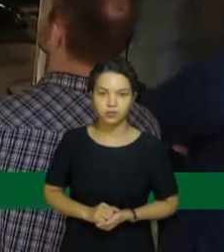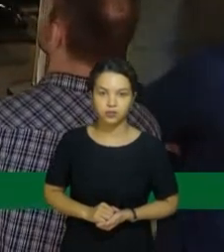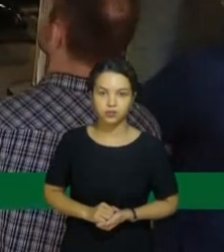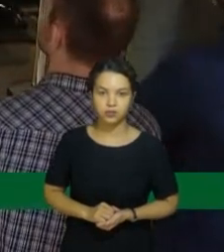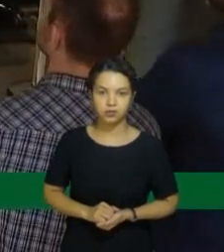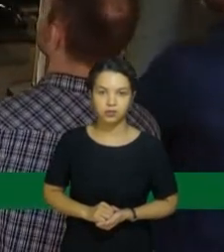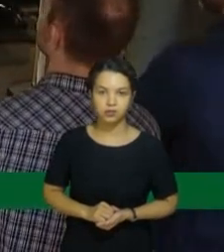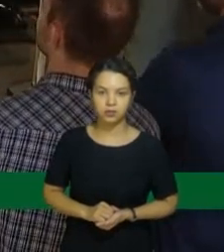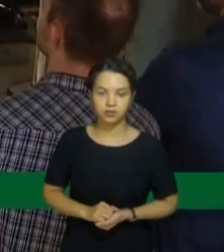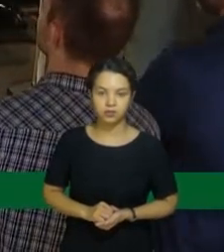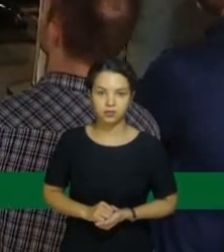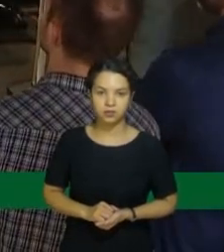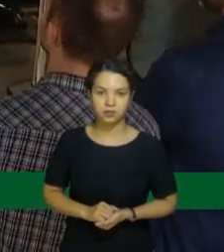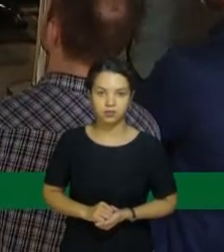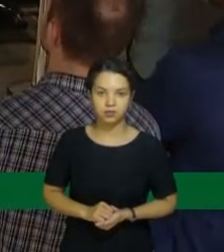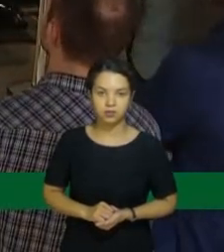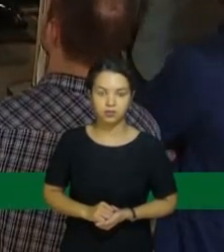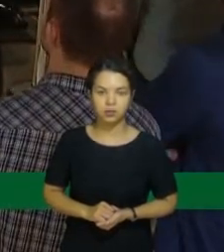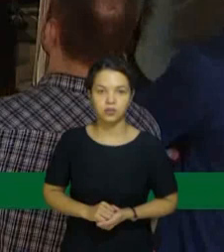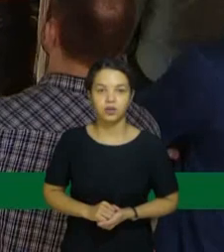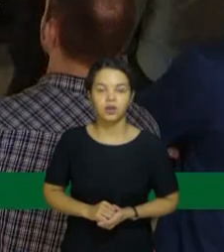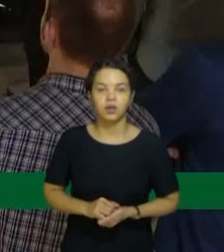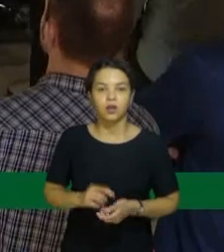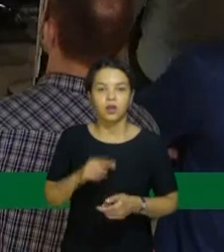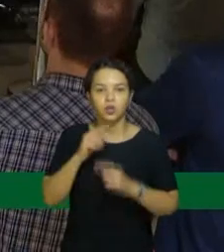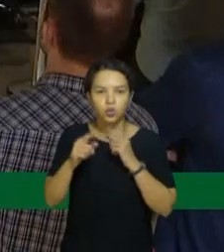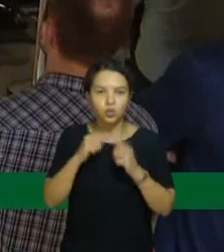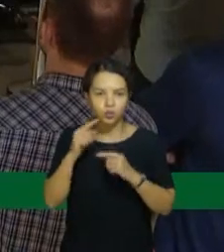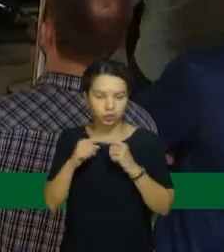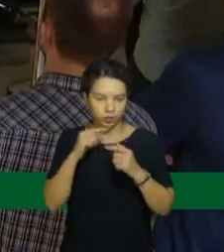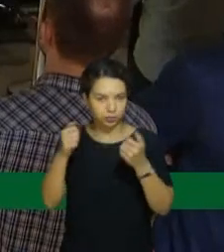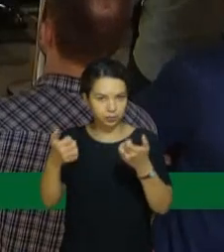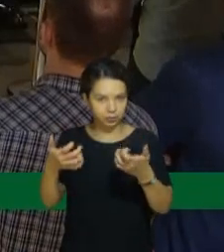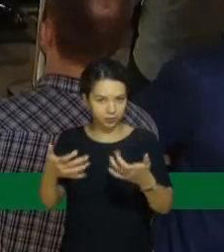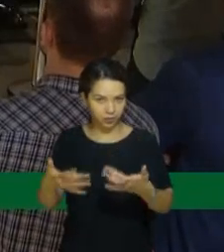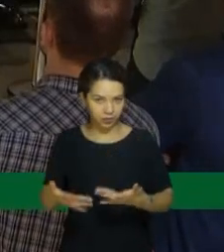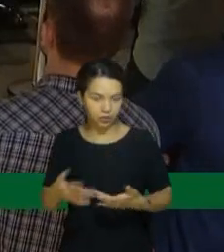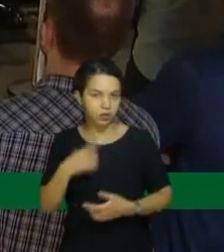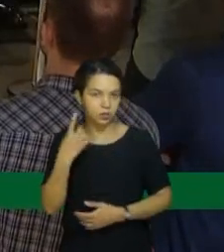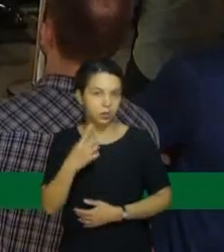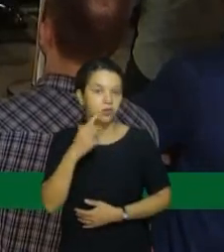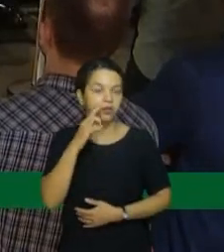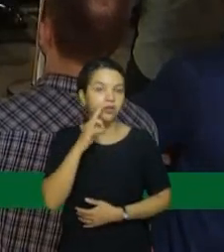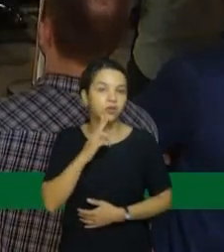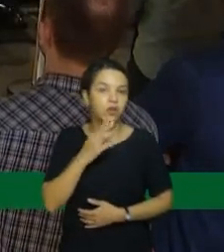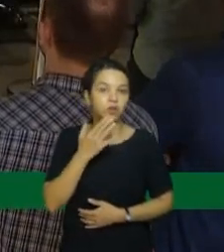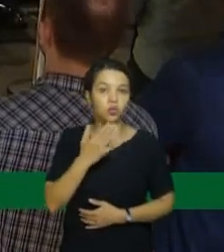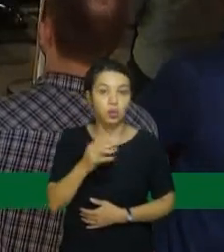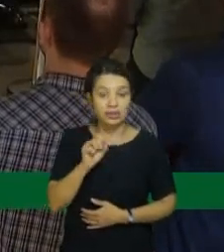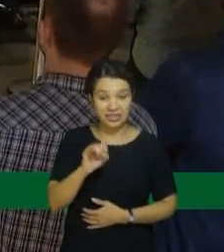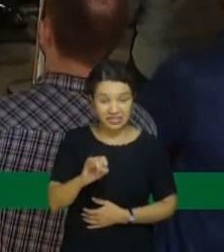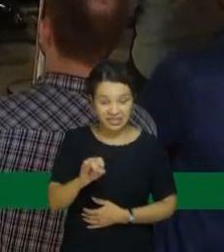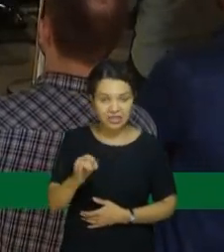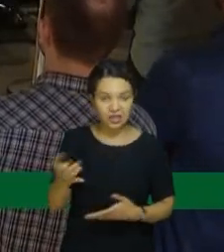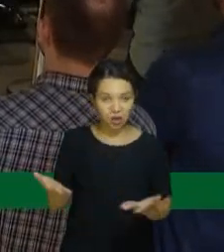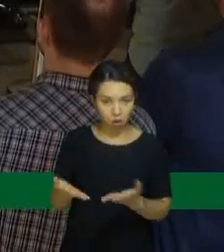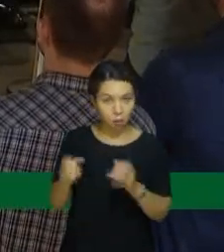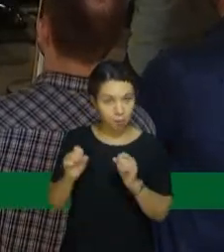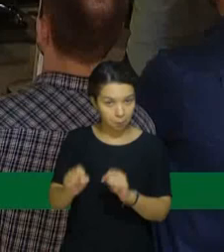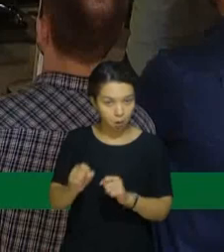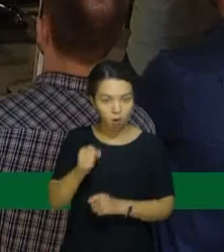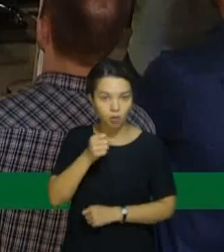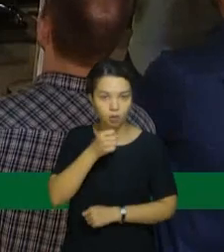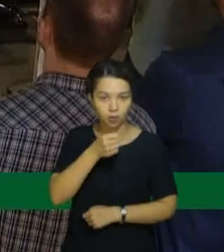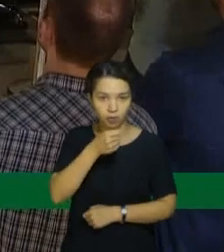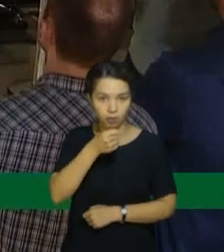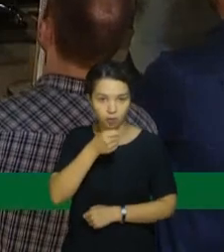Blumenau só resolvendo uma questão de ordem Deputado Ivan solicitou se nesse momento poderia ocupar o microfone da parte